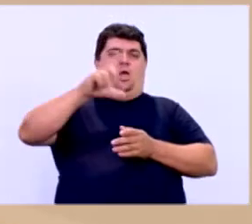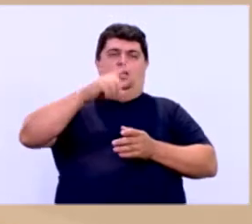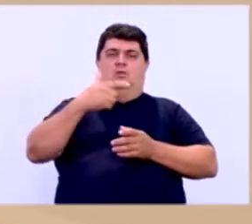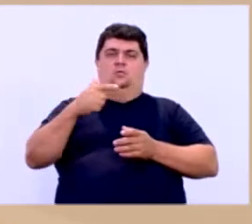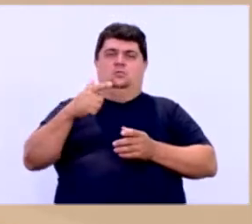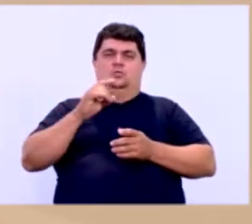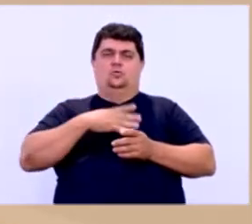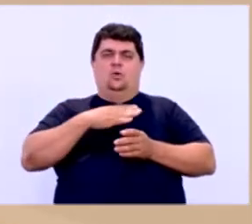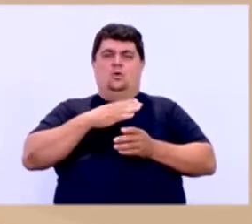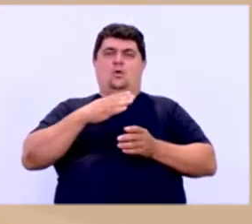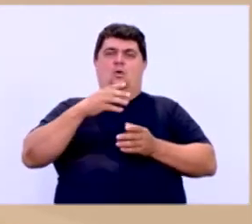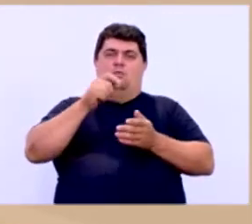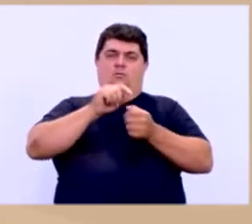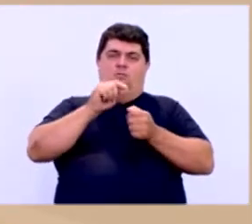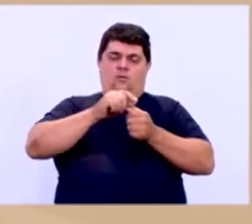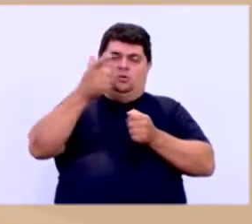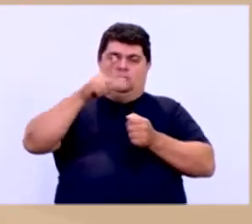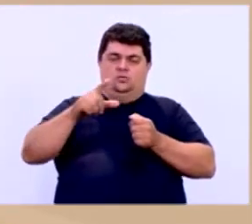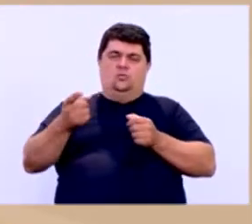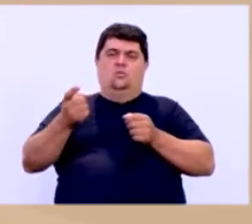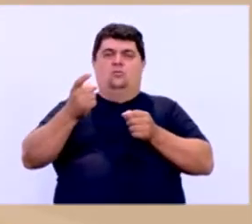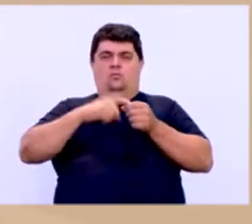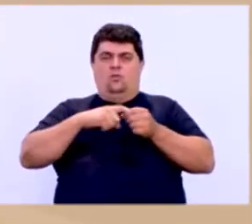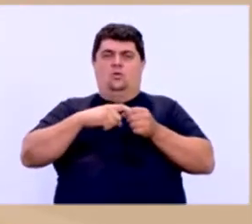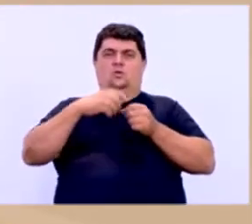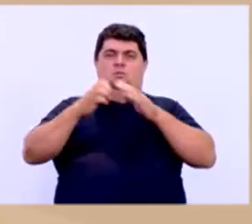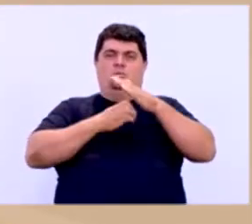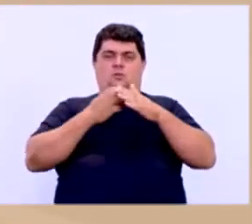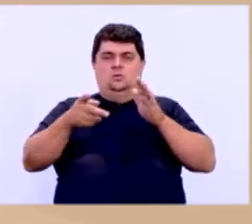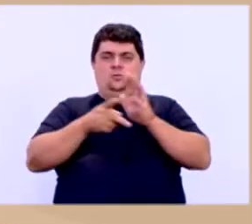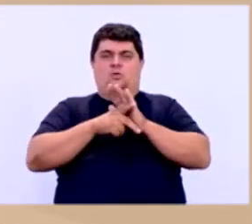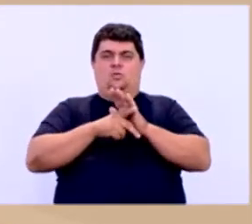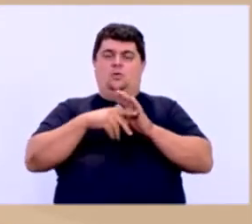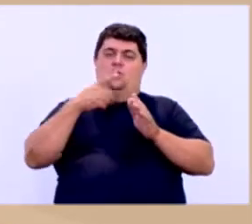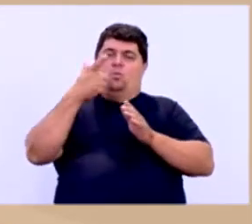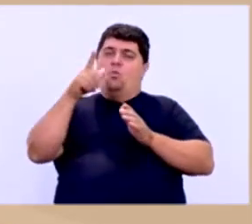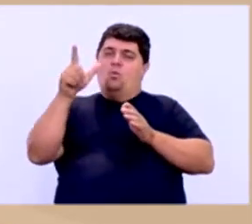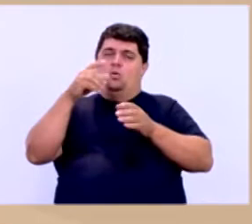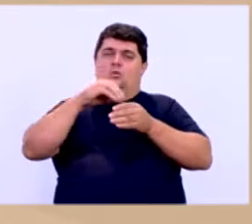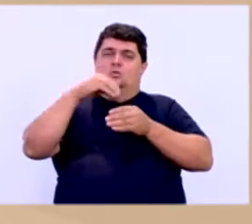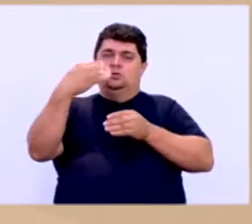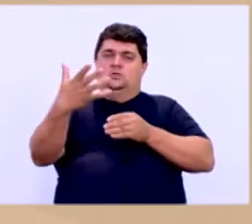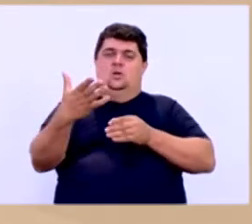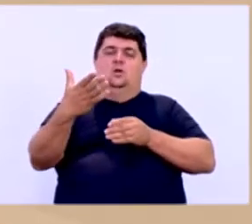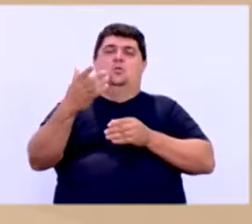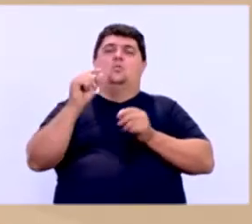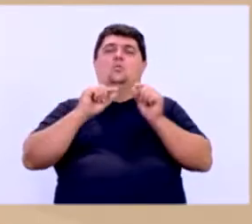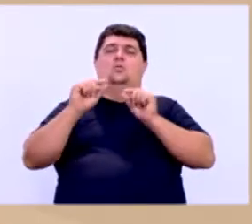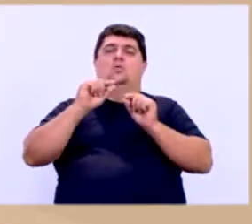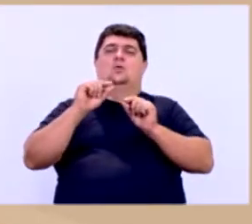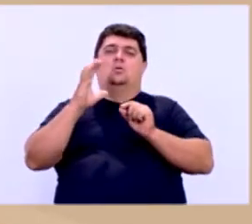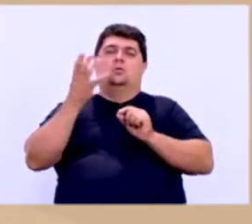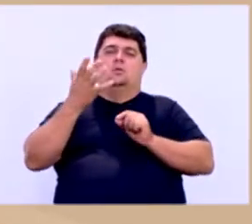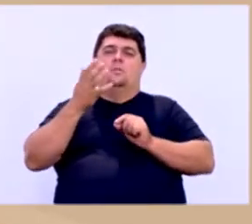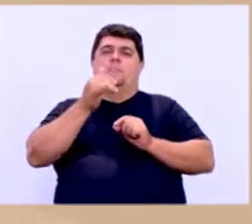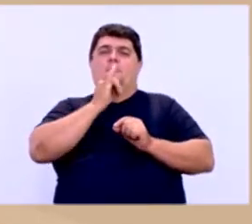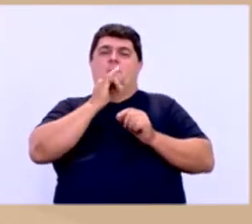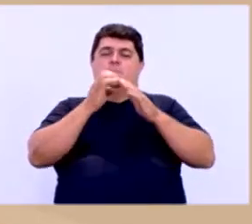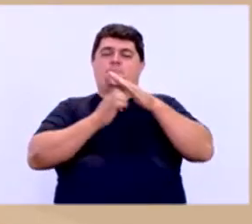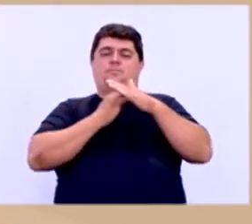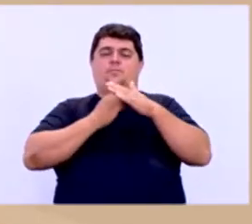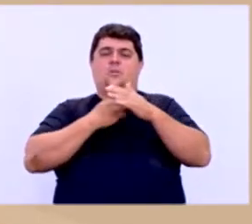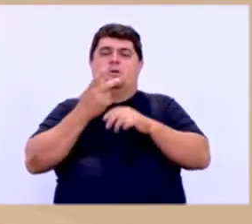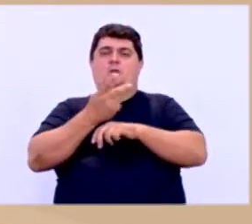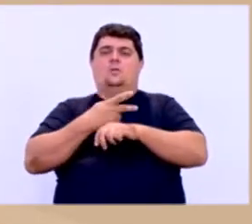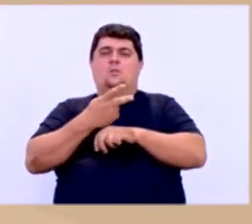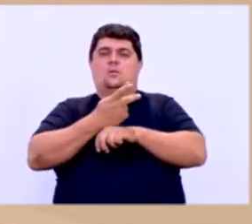no seu próprio funcionamento. E o financiamento externo, ele acontece quando a empresa ela trabalha com